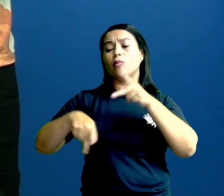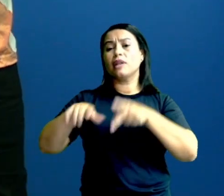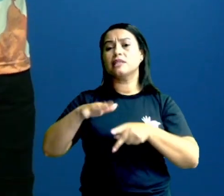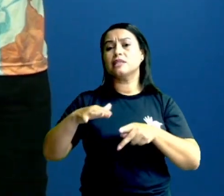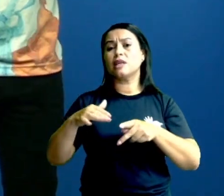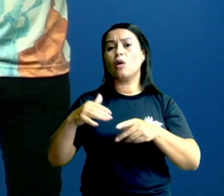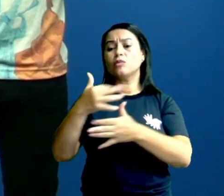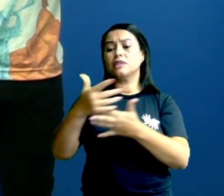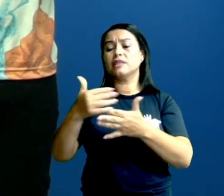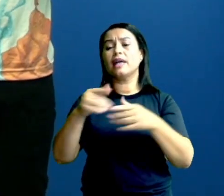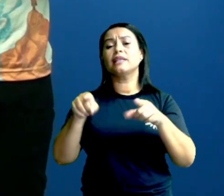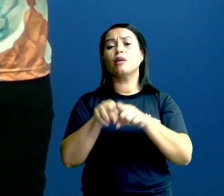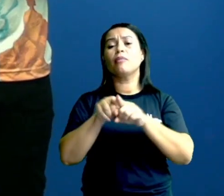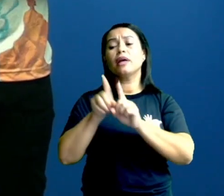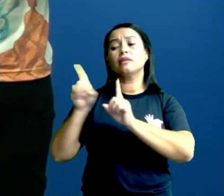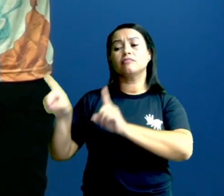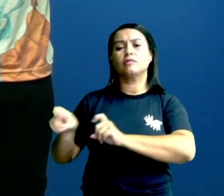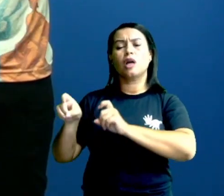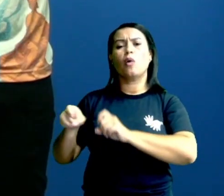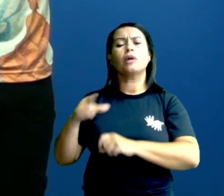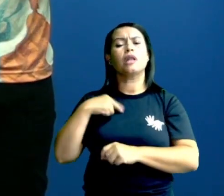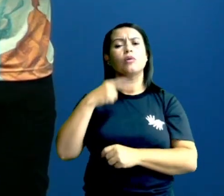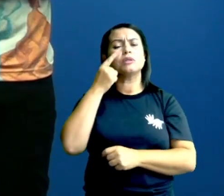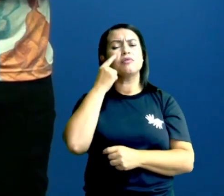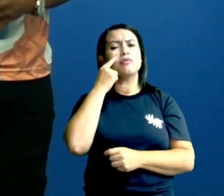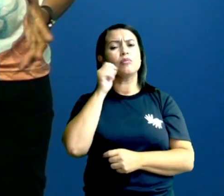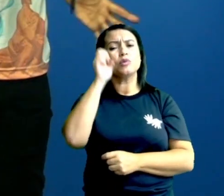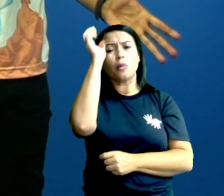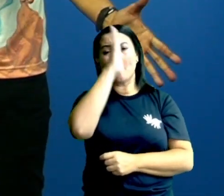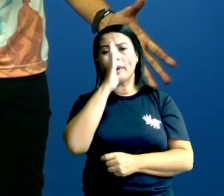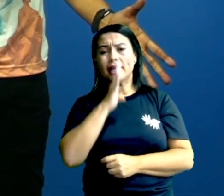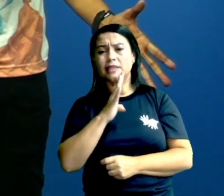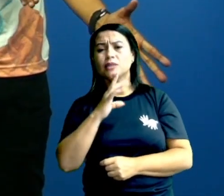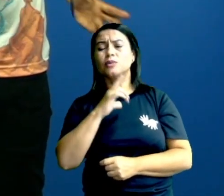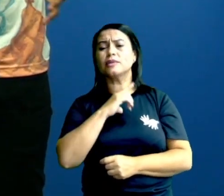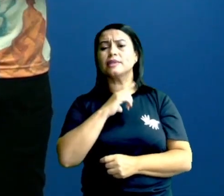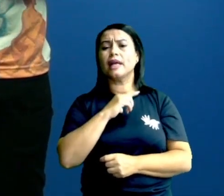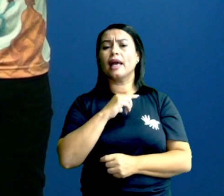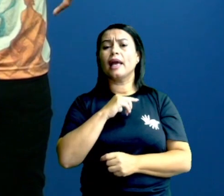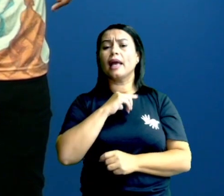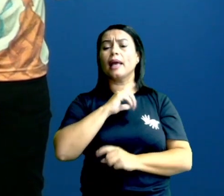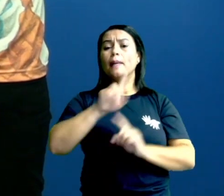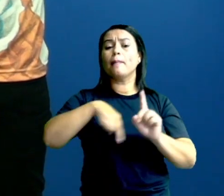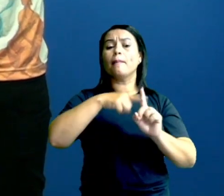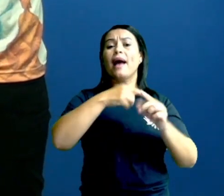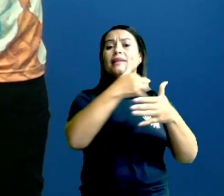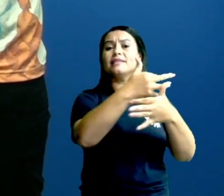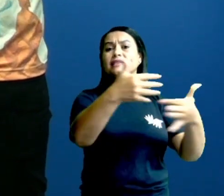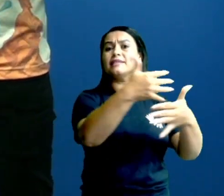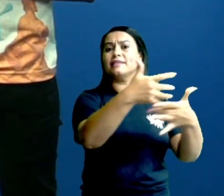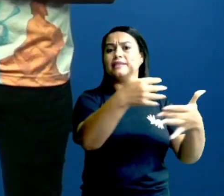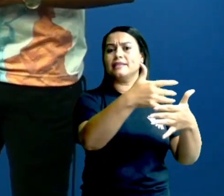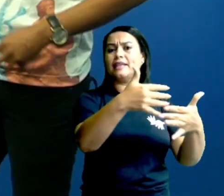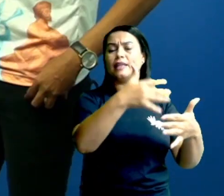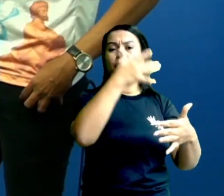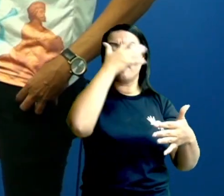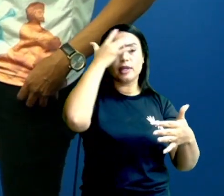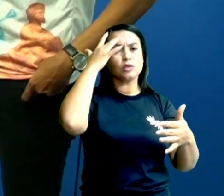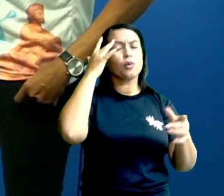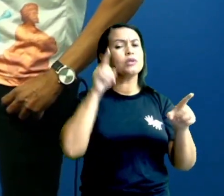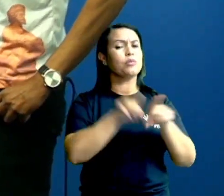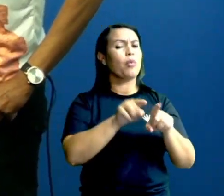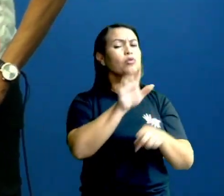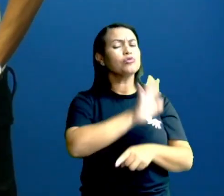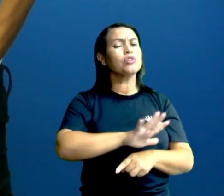população rural de um modo geral o Brasil um país Urbano Ou seja a maior parte da população brasileira vive em cidade tá